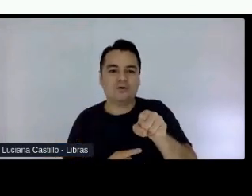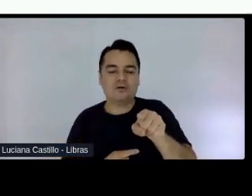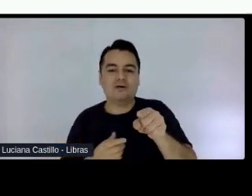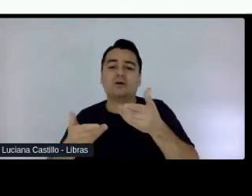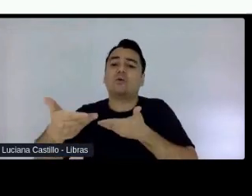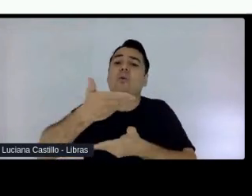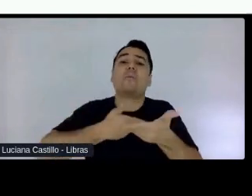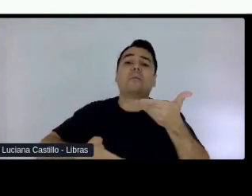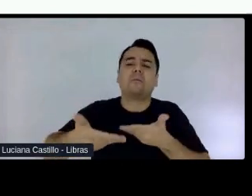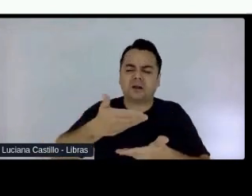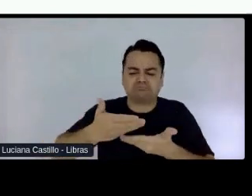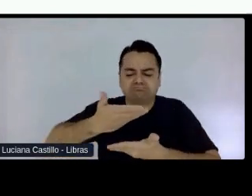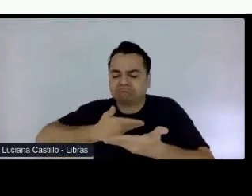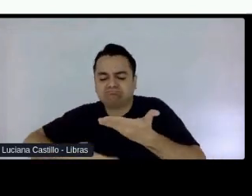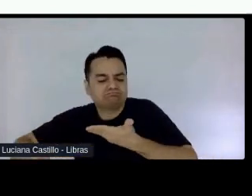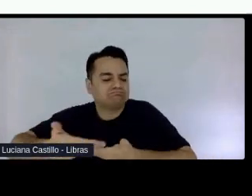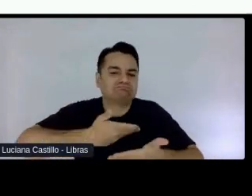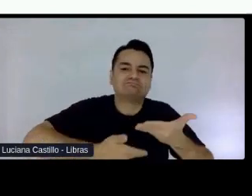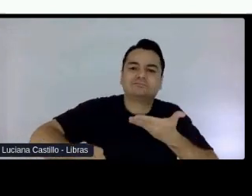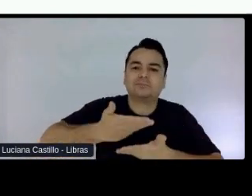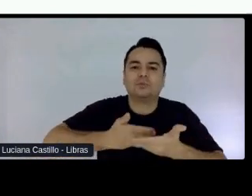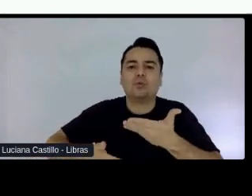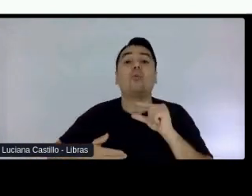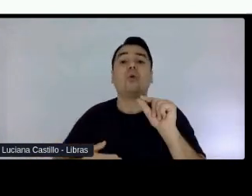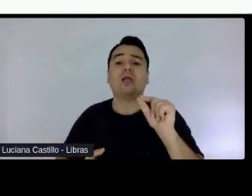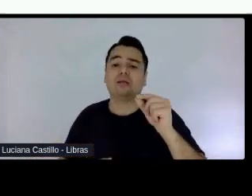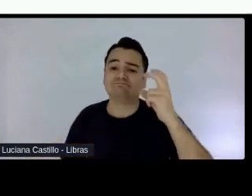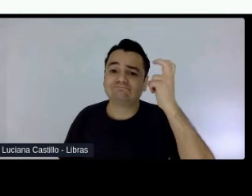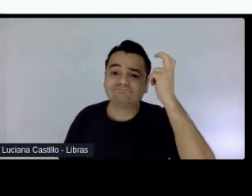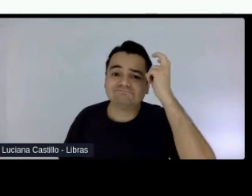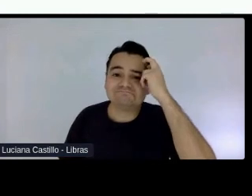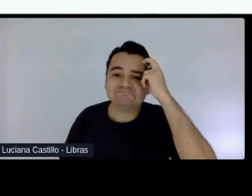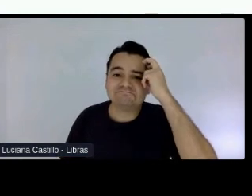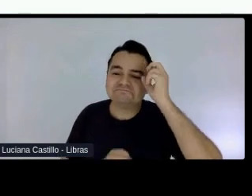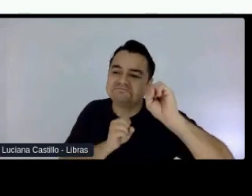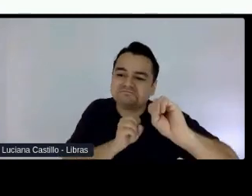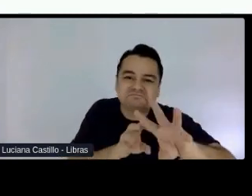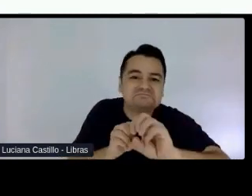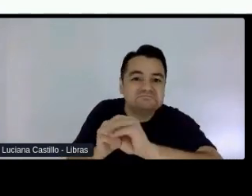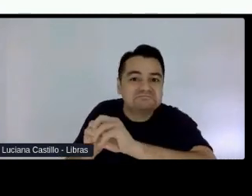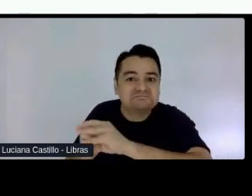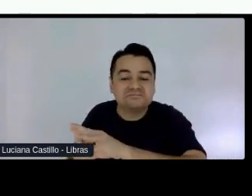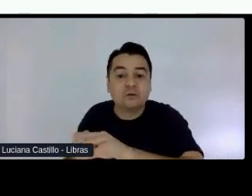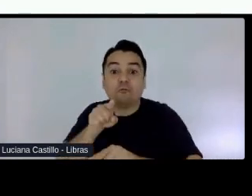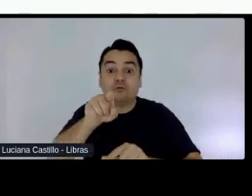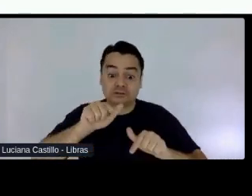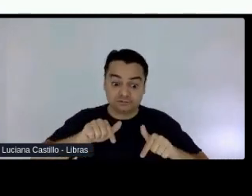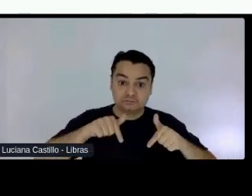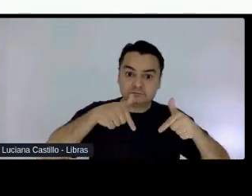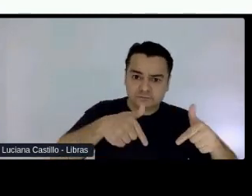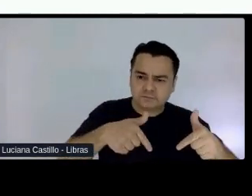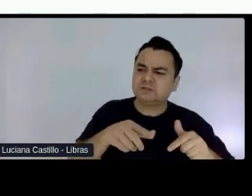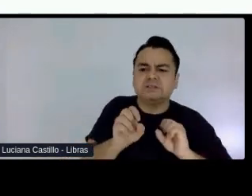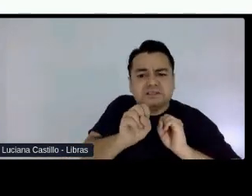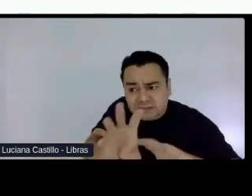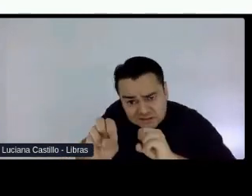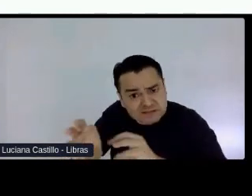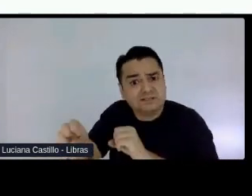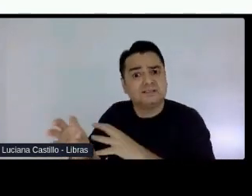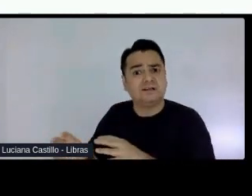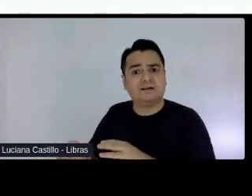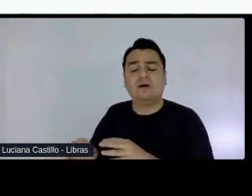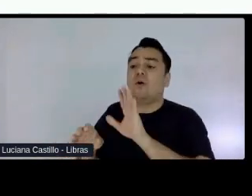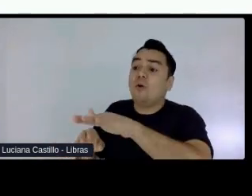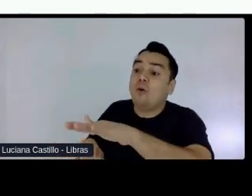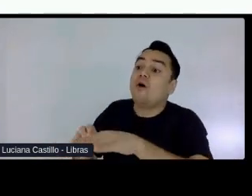conhecimento, independente da sua atuação. Tudo que você puder compartilhar, gente, compartilhe, ensine,